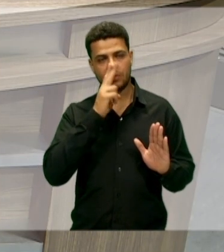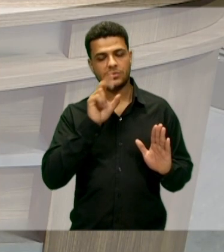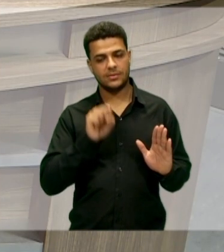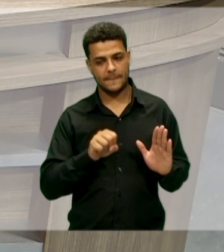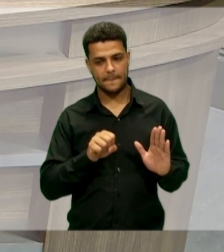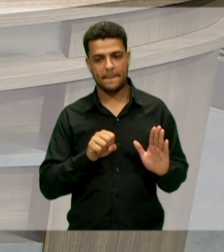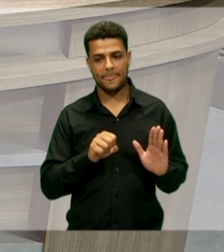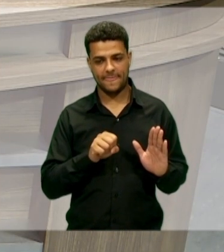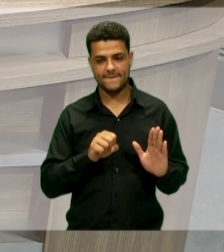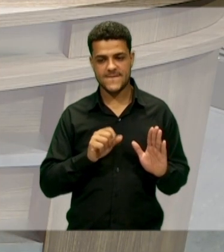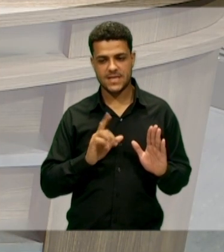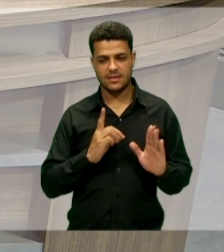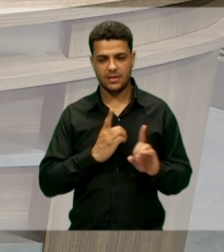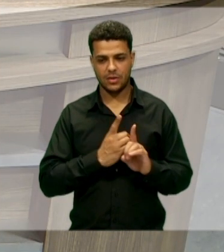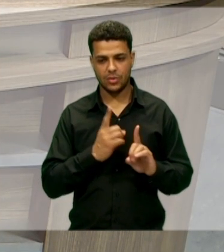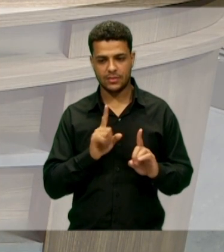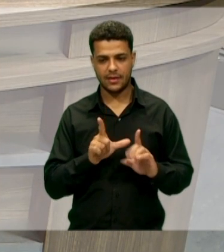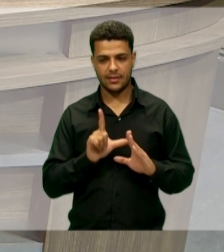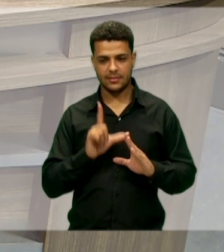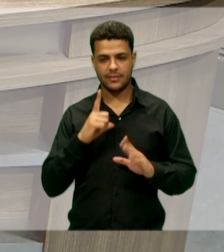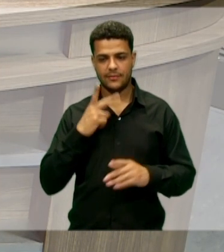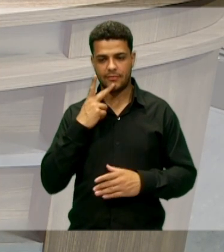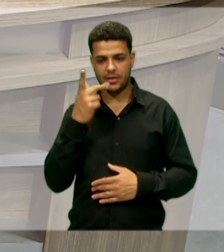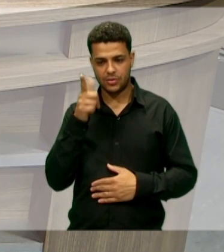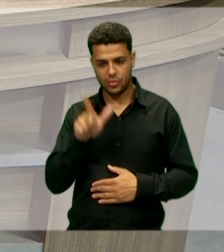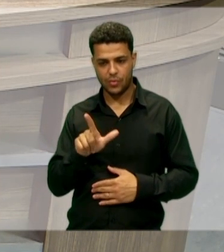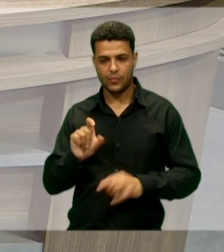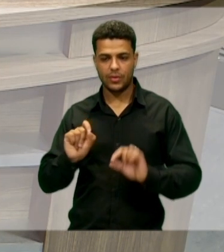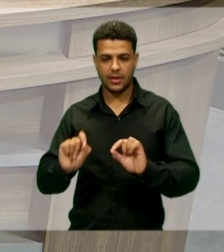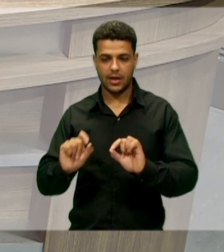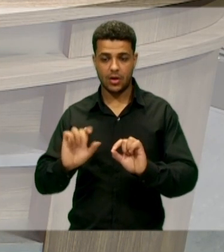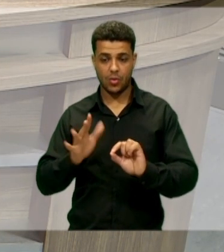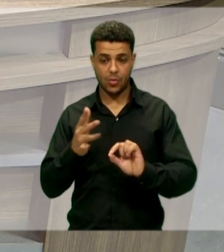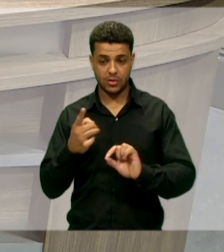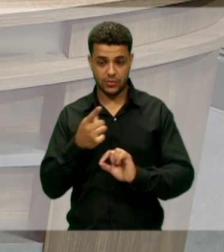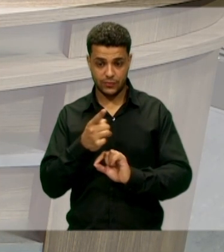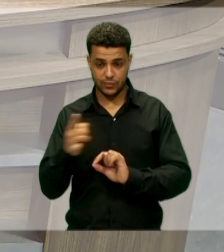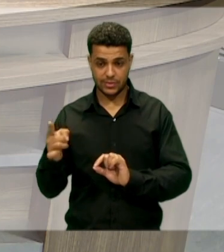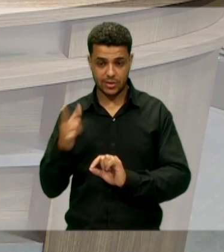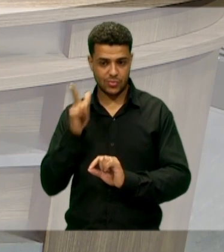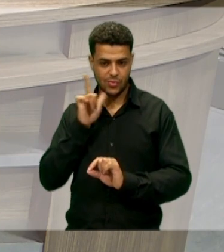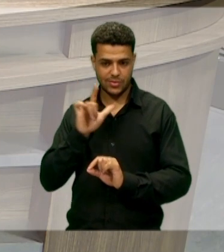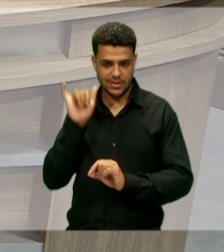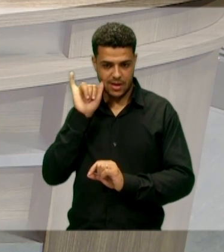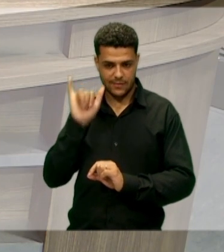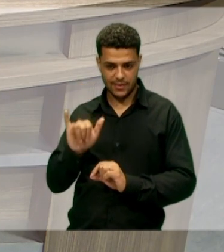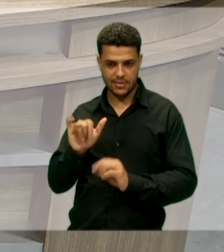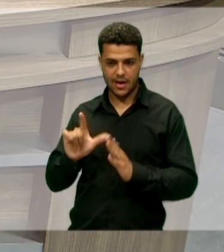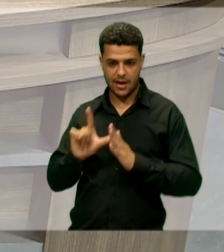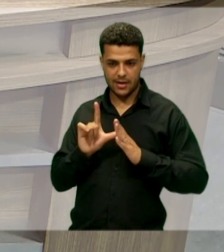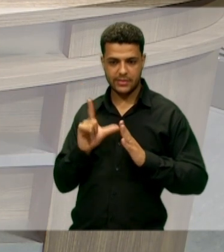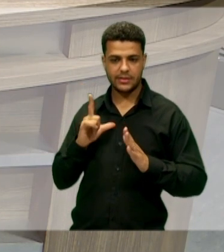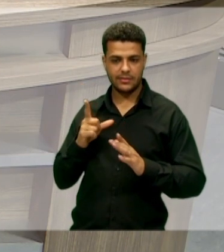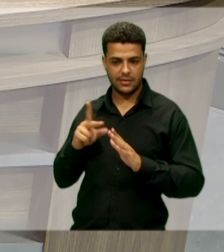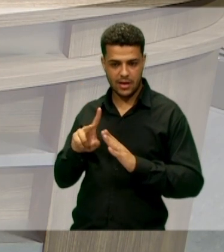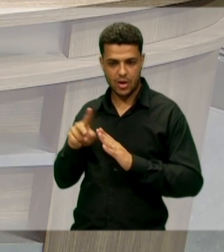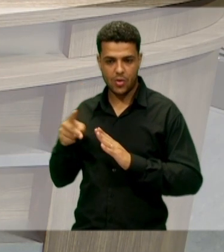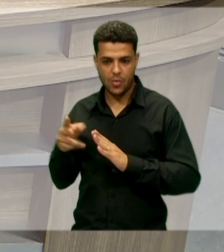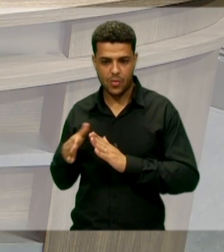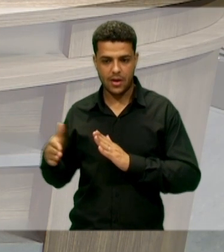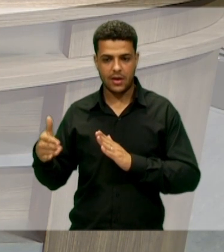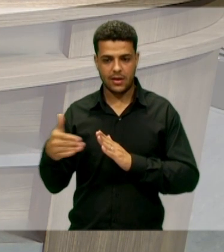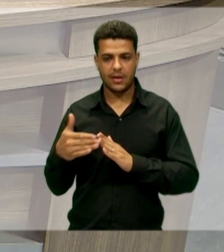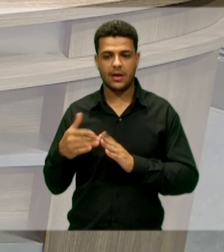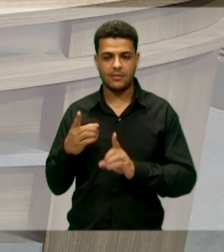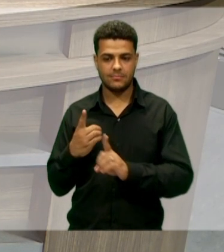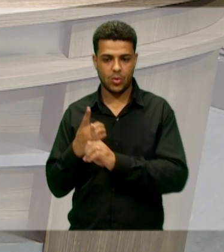né? A detecção precoce, volto a repetir, né? Quando você não consegue prevenir, você tem que partir para outra via, que é a